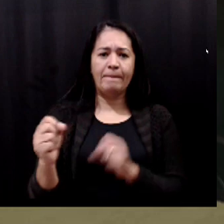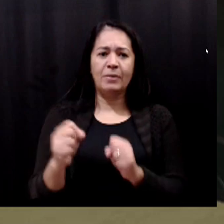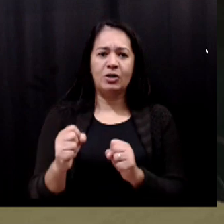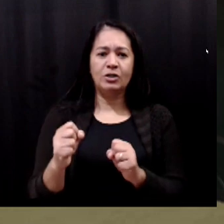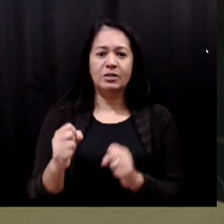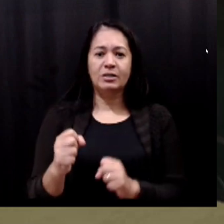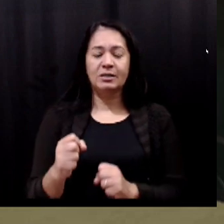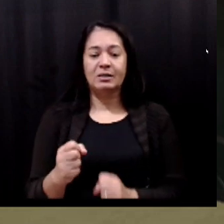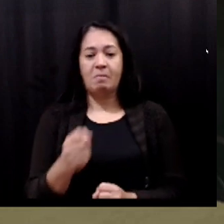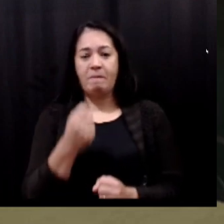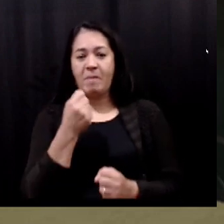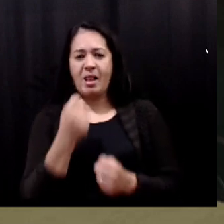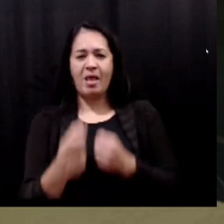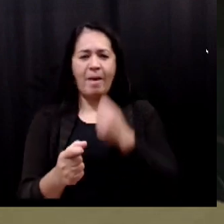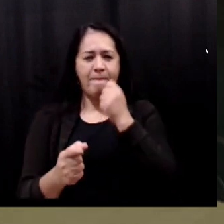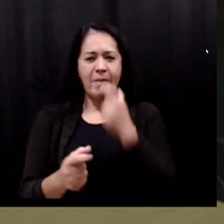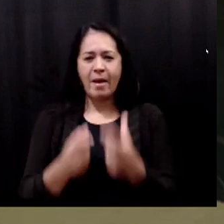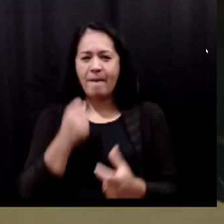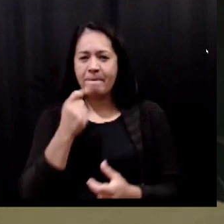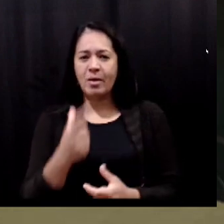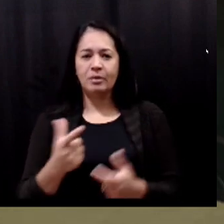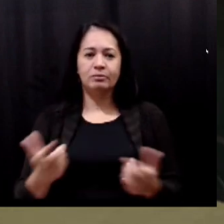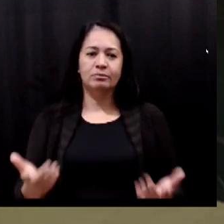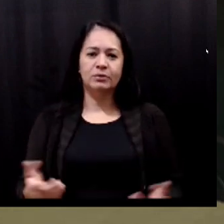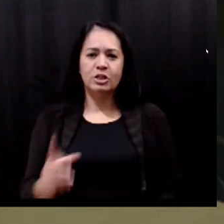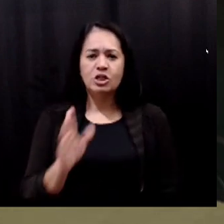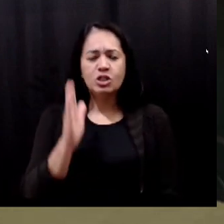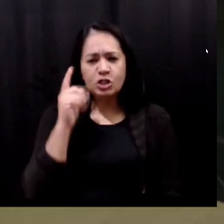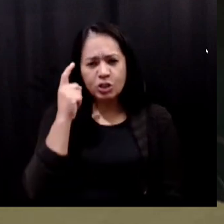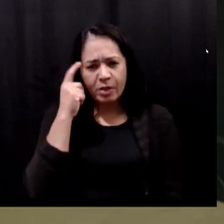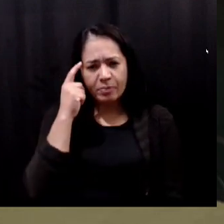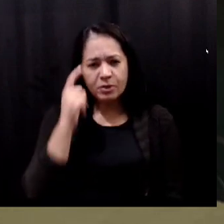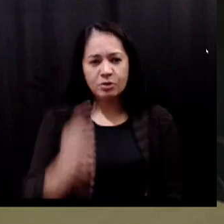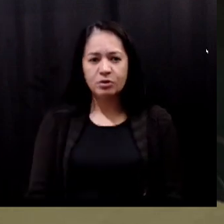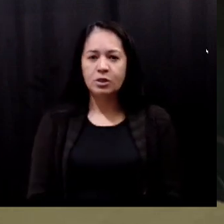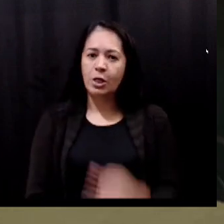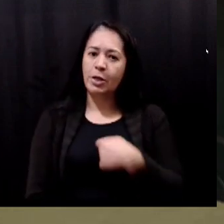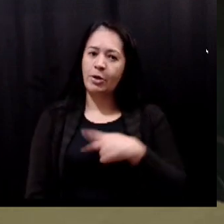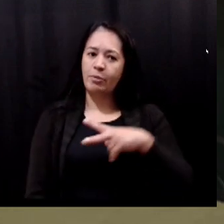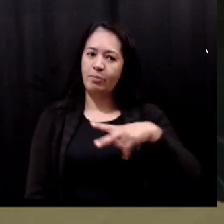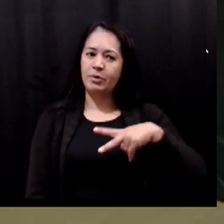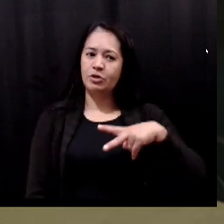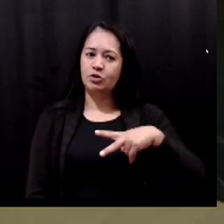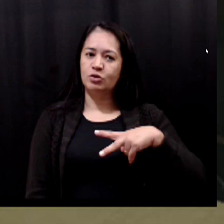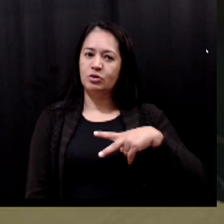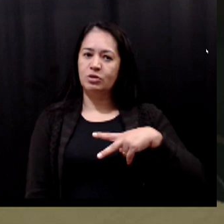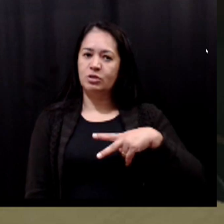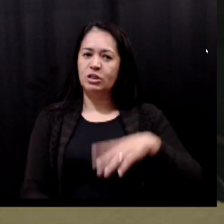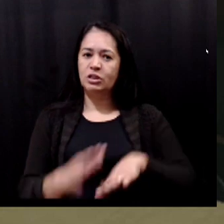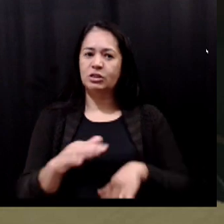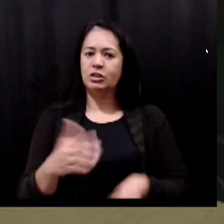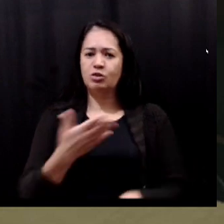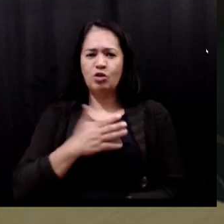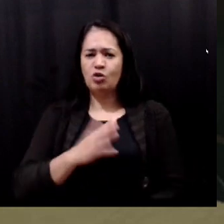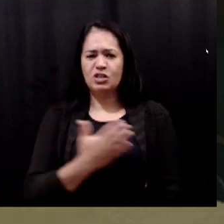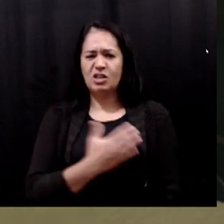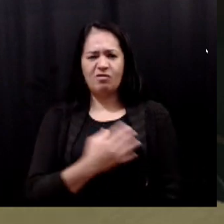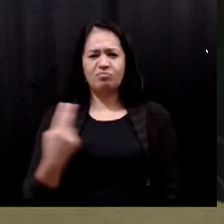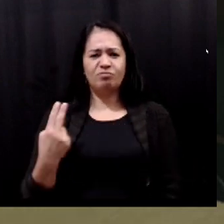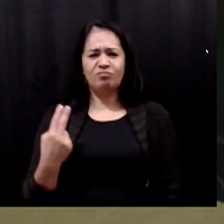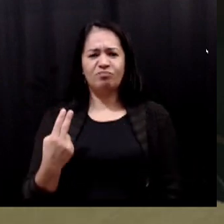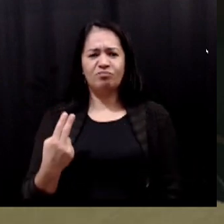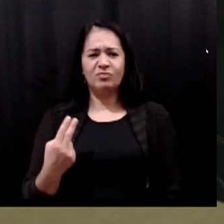apelidos cruéis. Você já parou para pensar? Eu, particularmente, quando era criança, não gostava do meu nome, não. Só vim gostar do meu nome quando